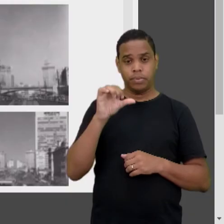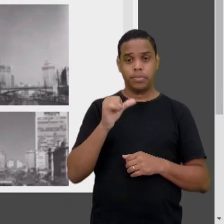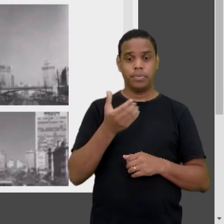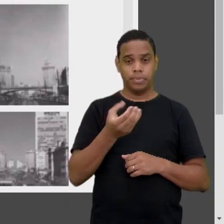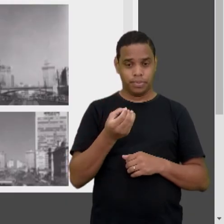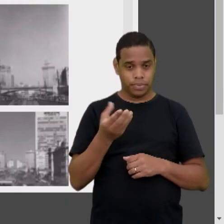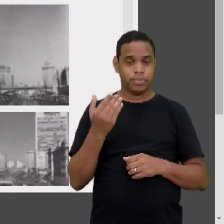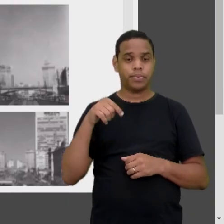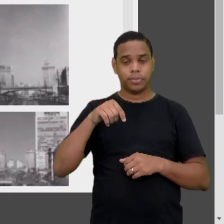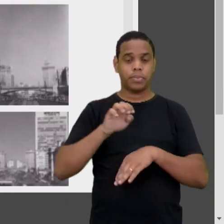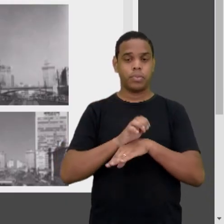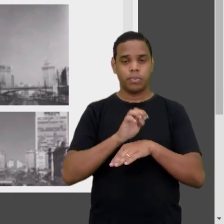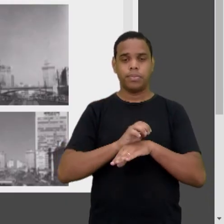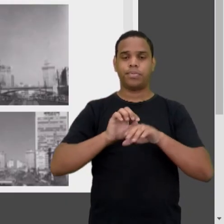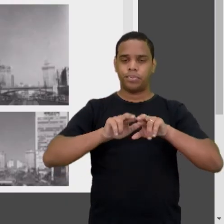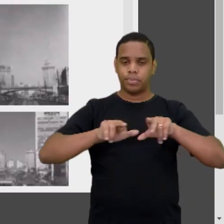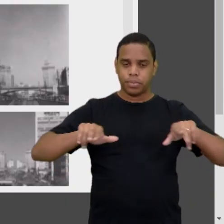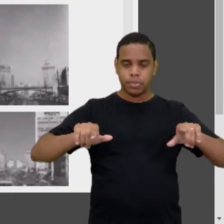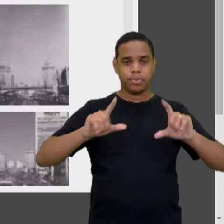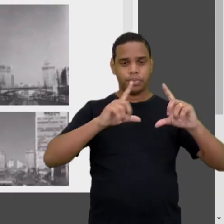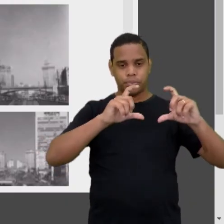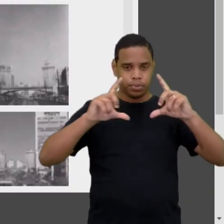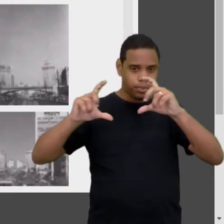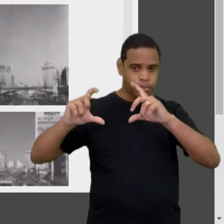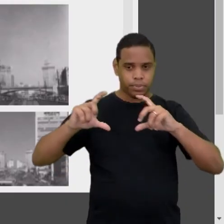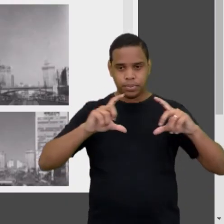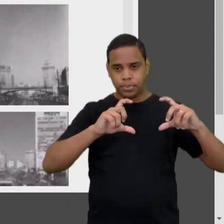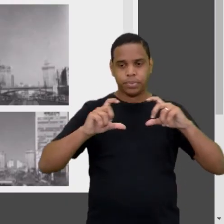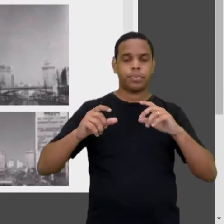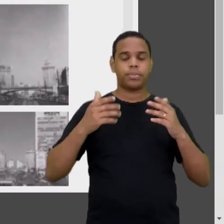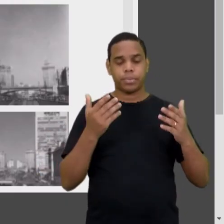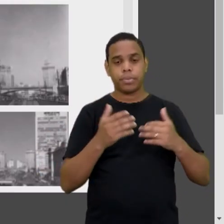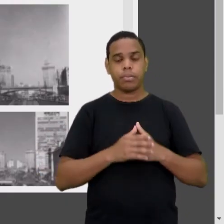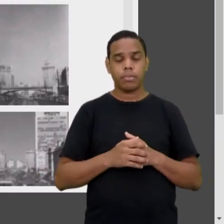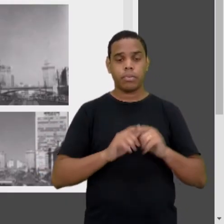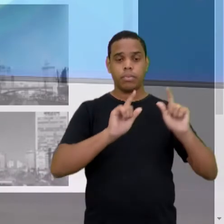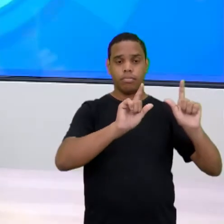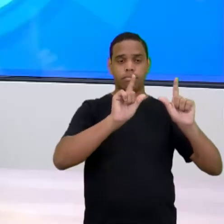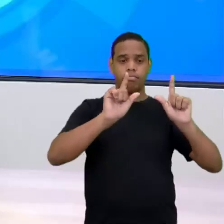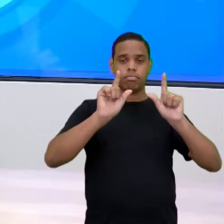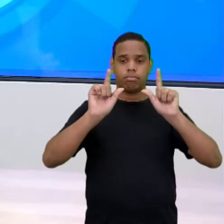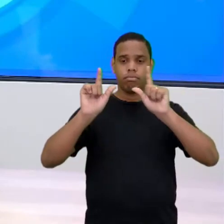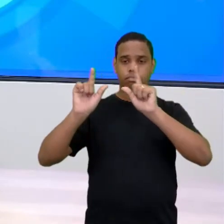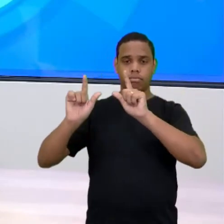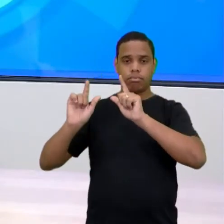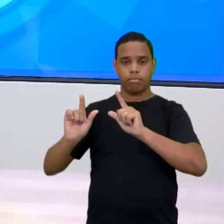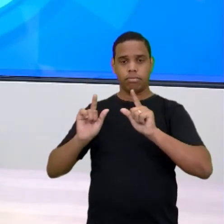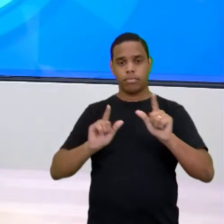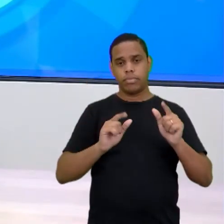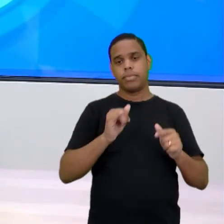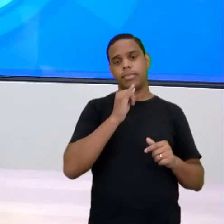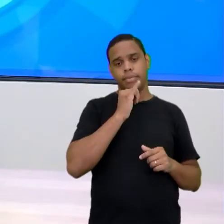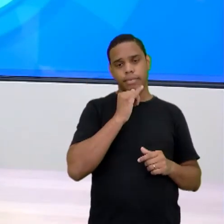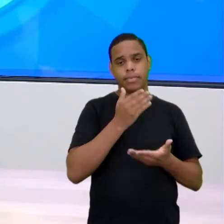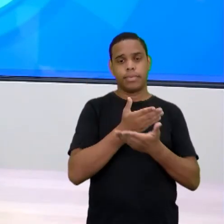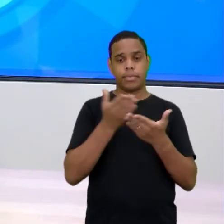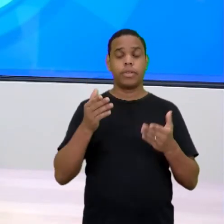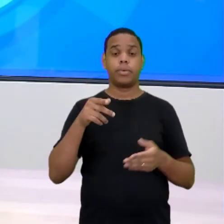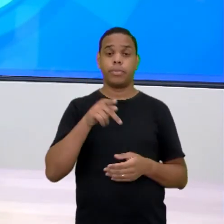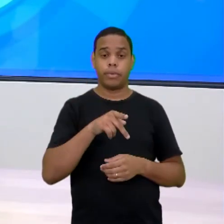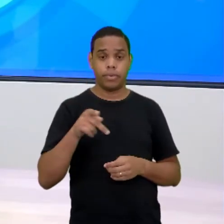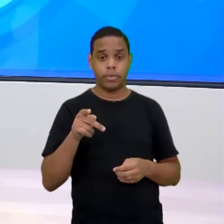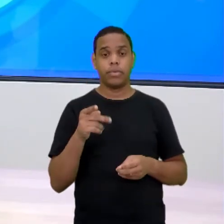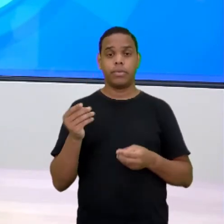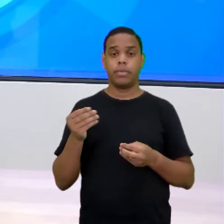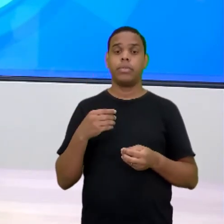Paulo. E assim por diante. Tá certo, pessoal? Então, são vários exemplos aí na qual o professor, né,